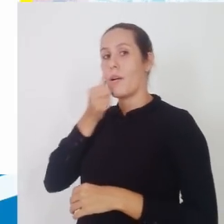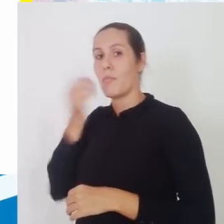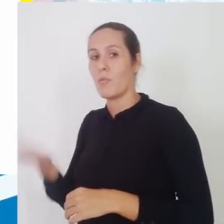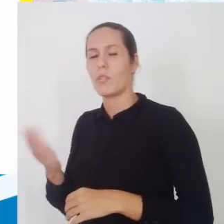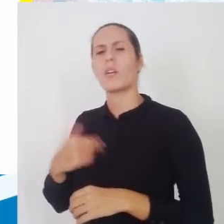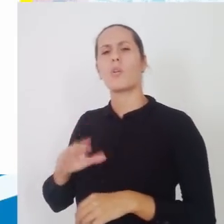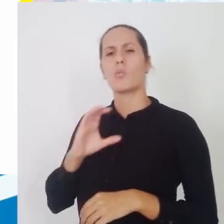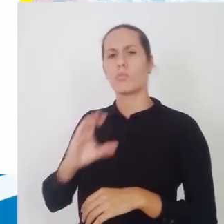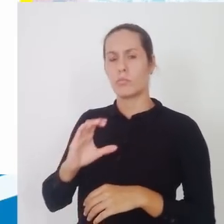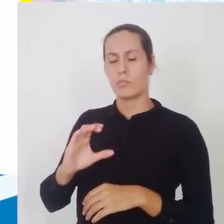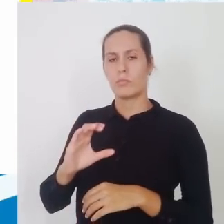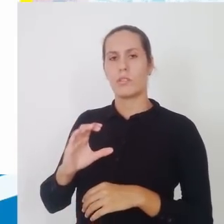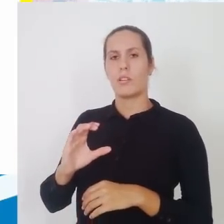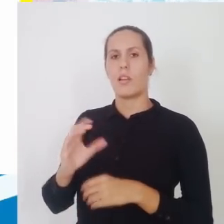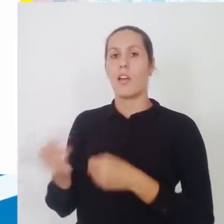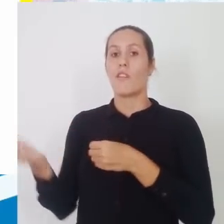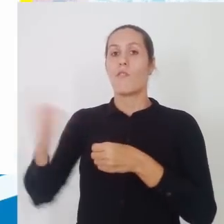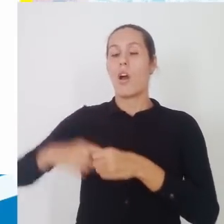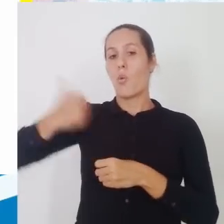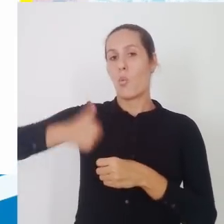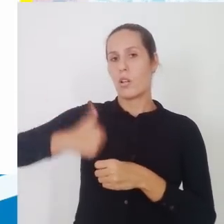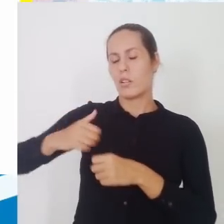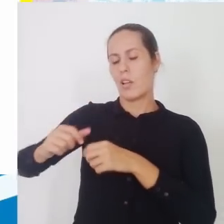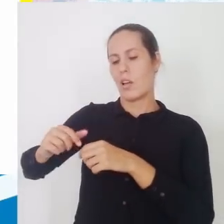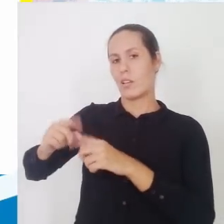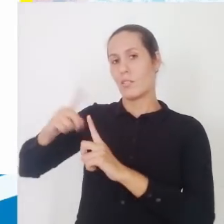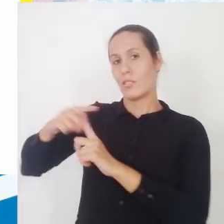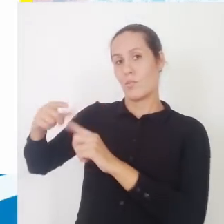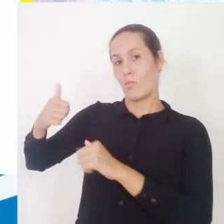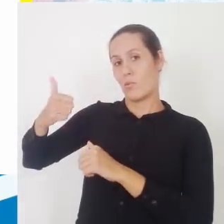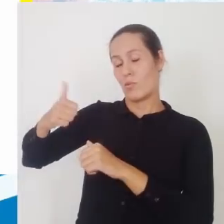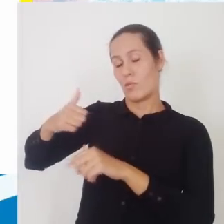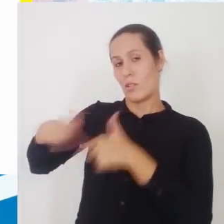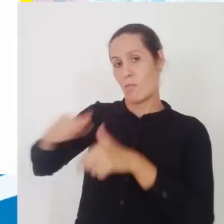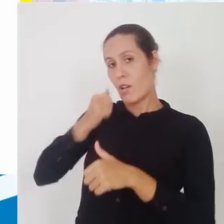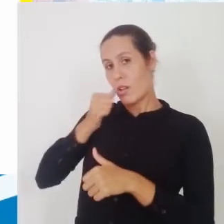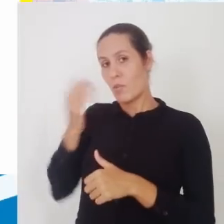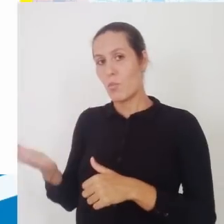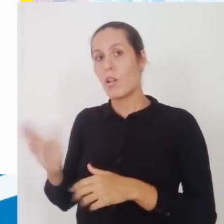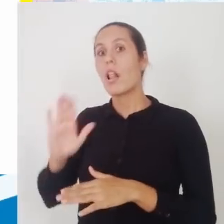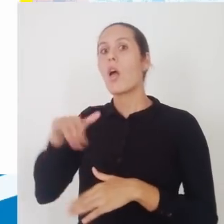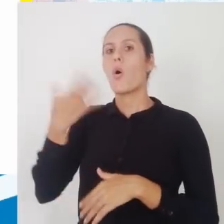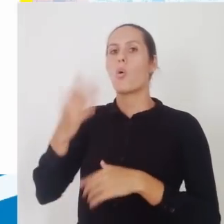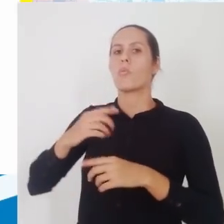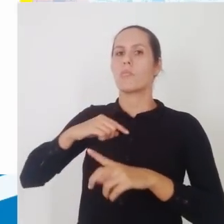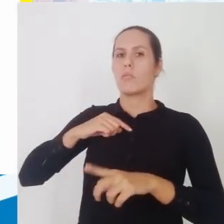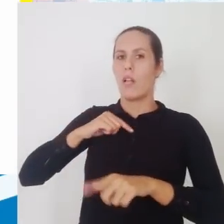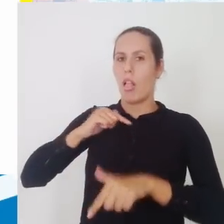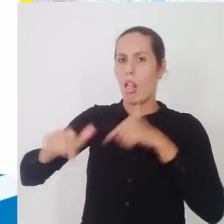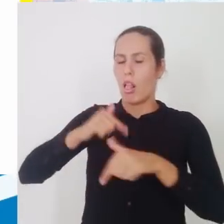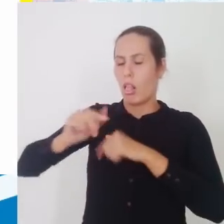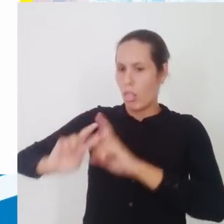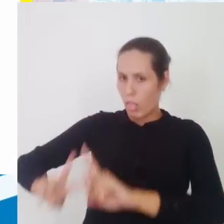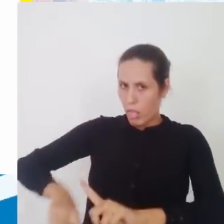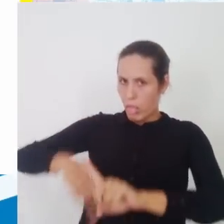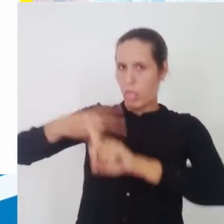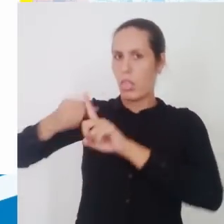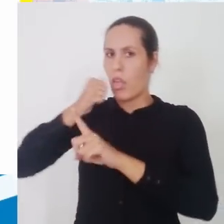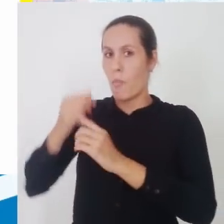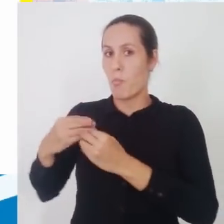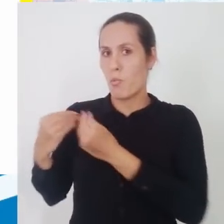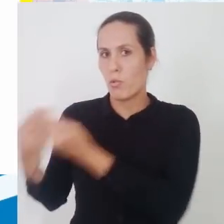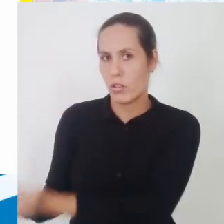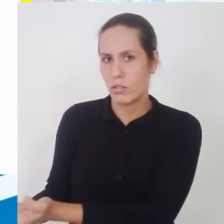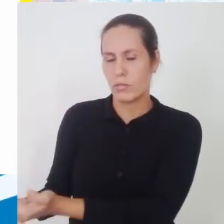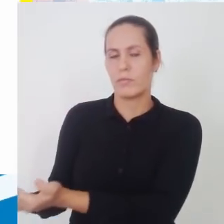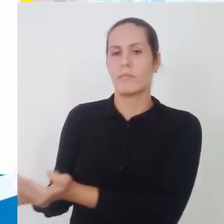letra A, iria defender as mulheres, letra B, criticaria as mulheres, letra C, reclamaria da qualidade